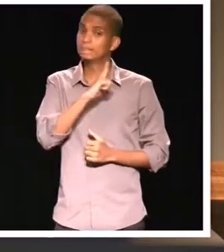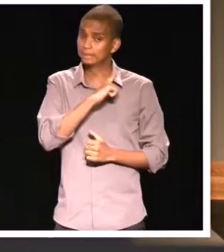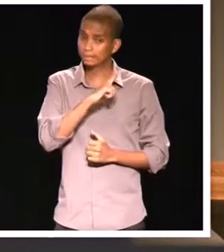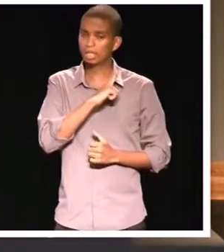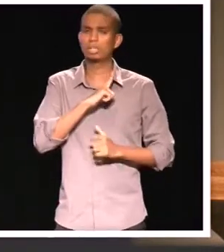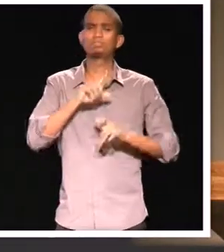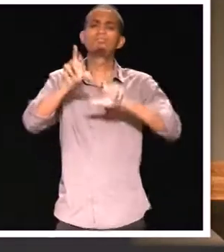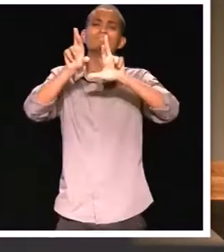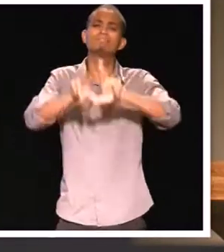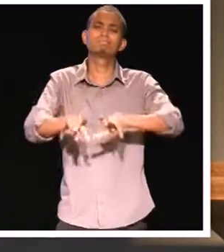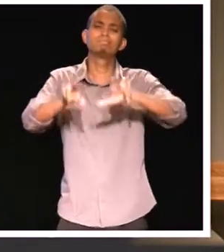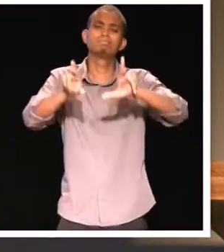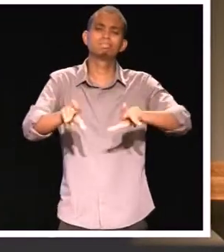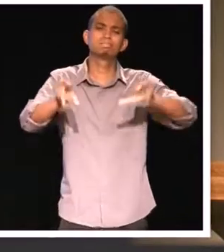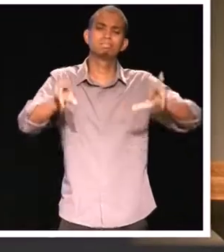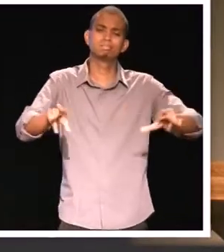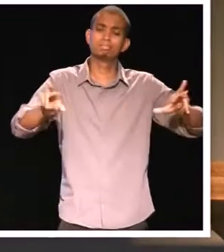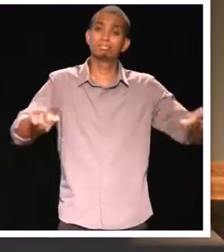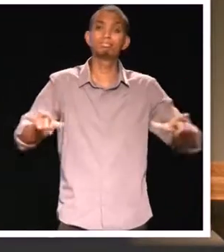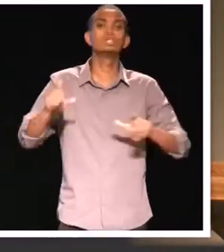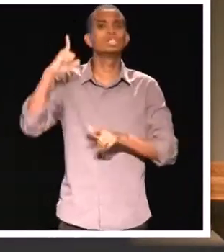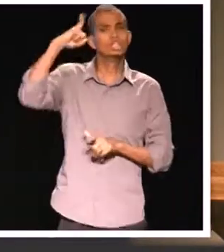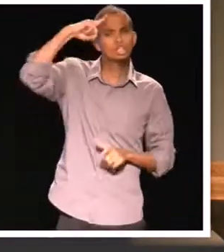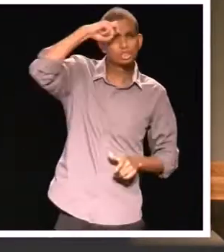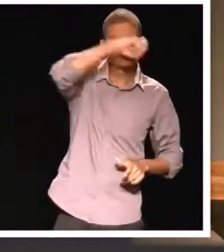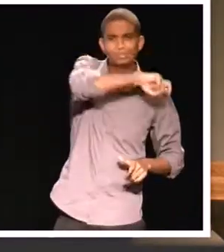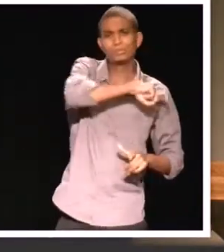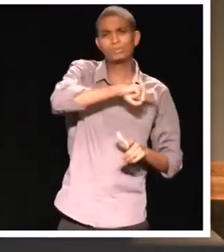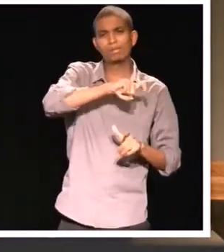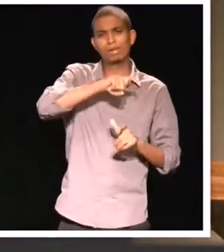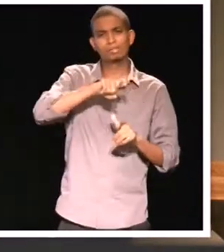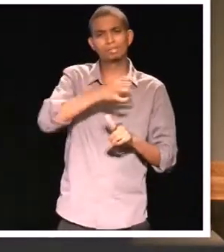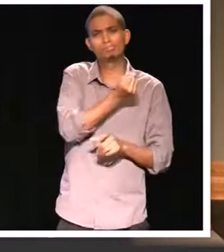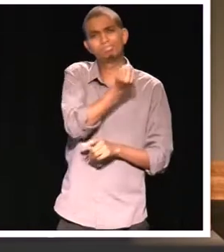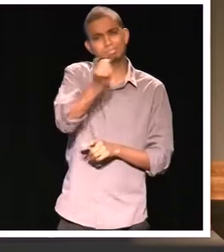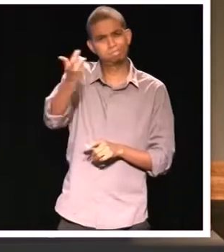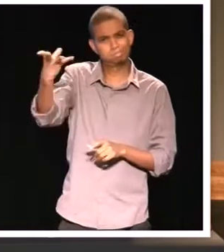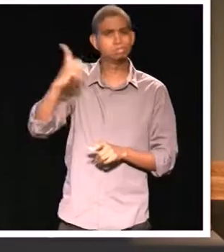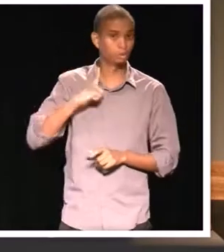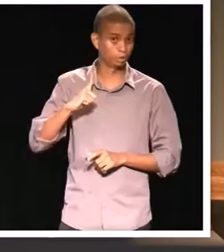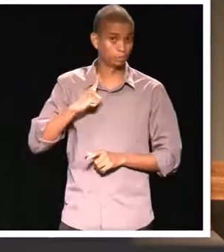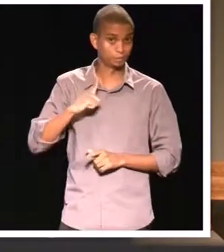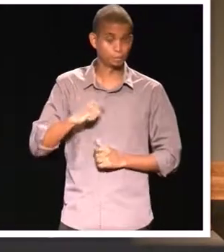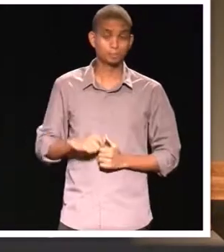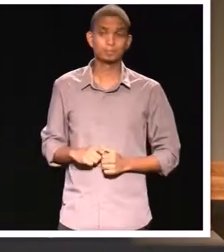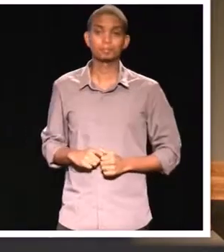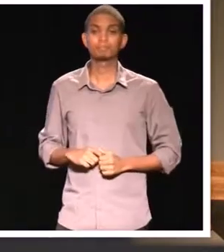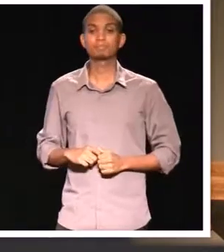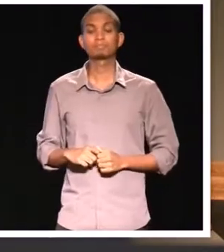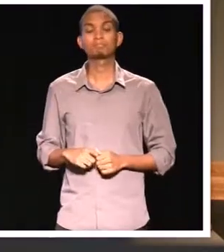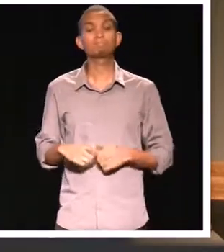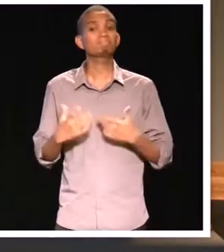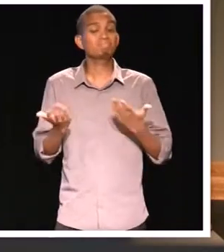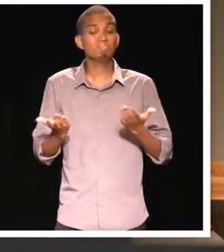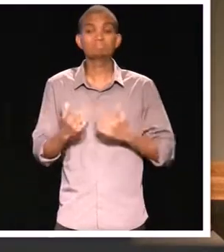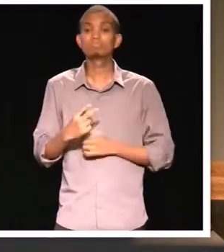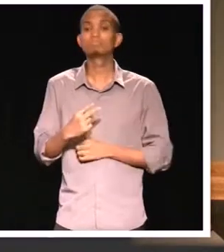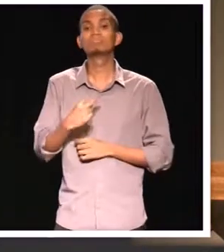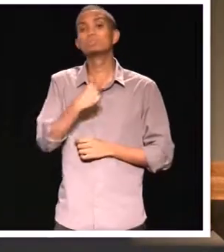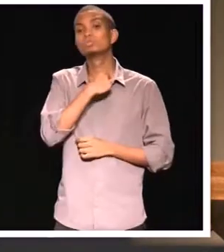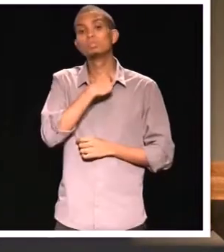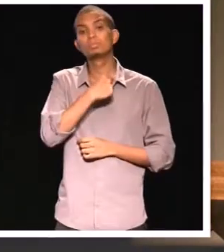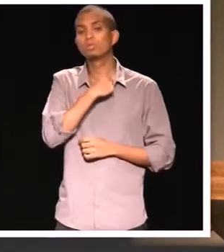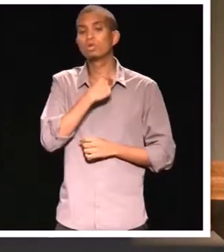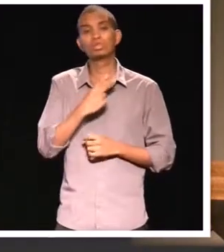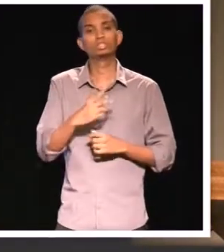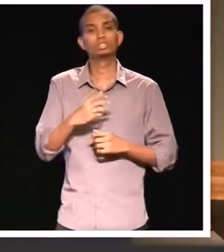múltiplas dificuldades e não poderíamos